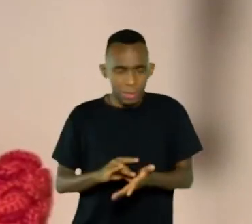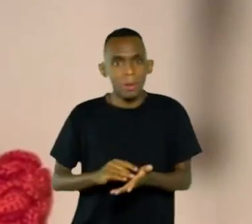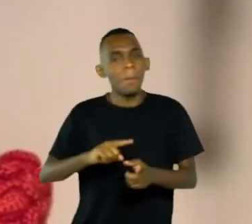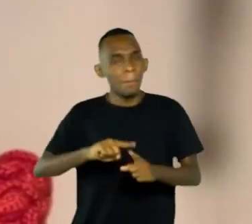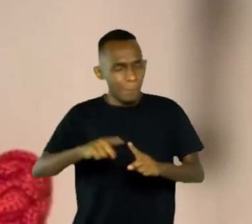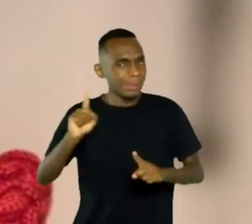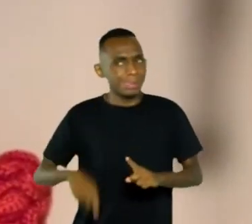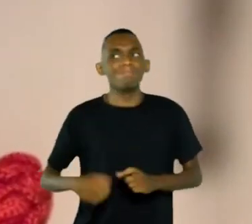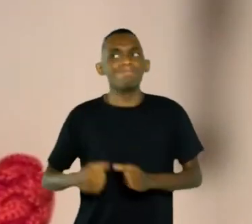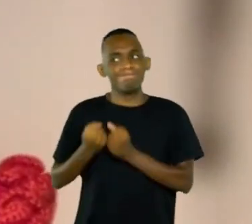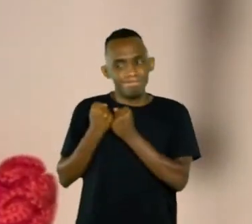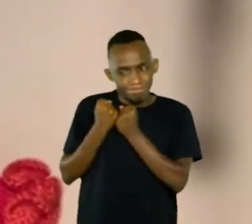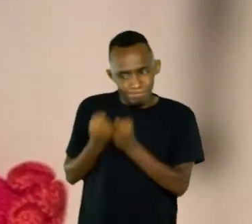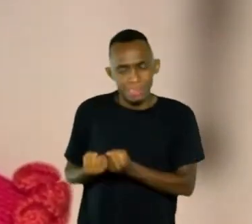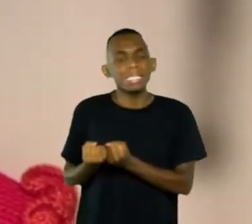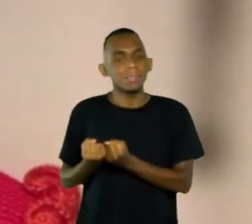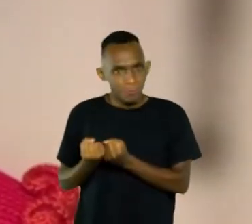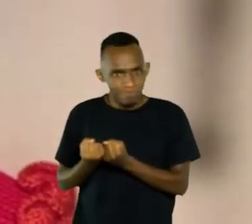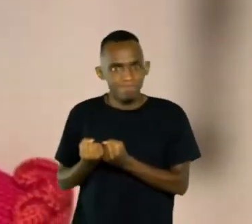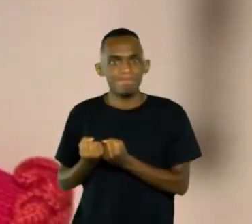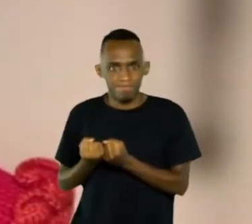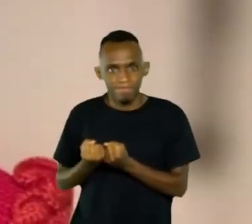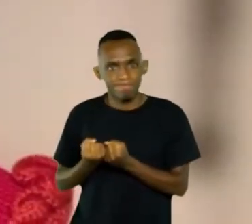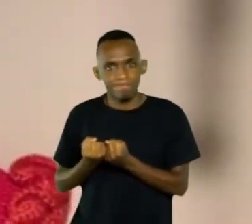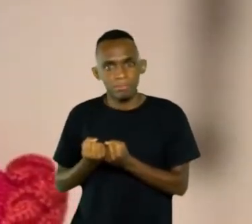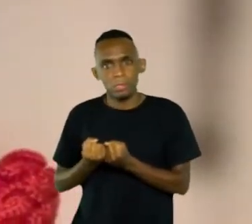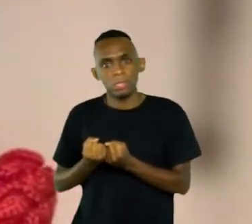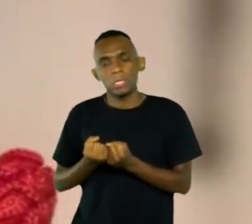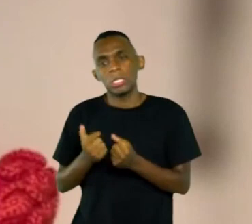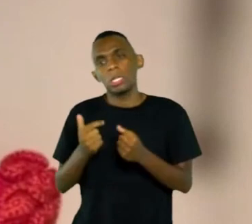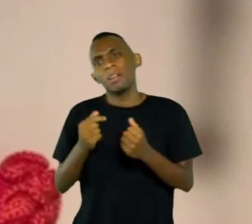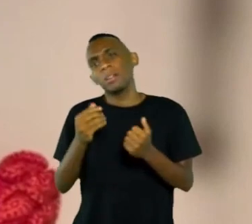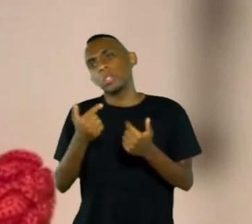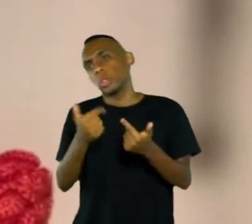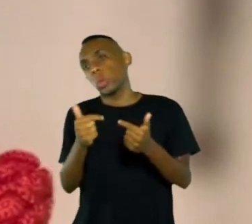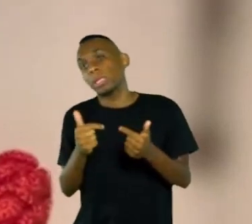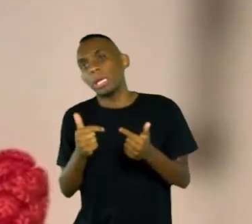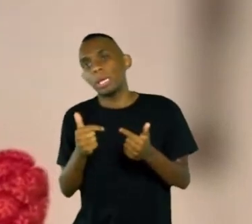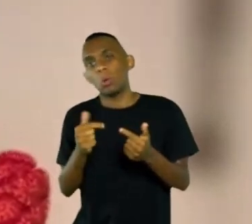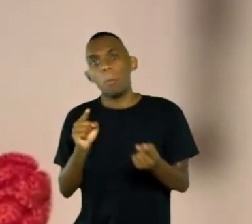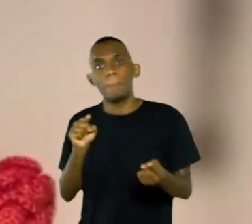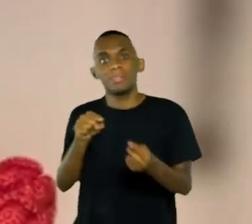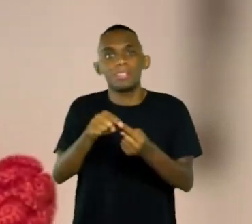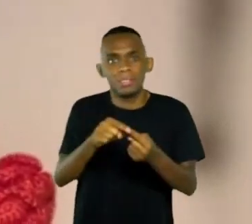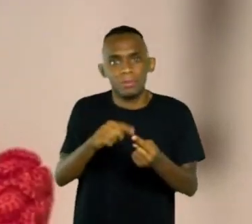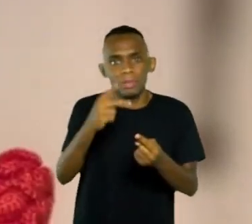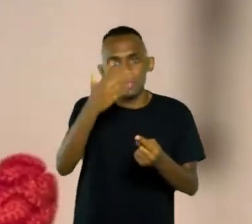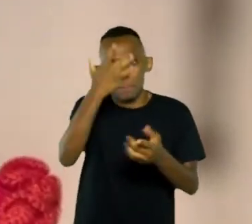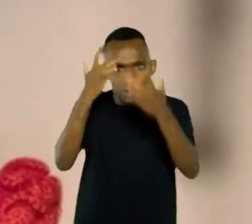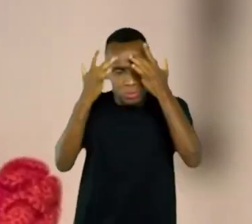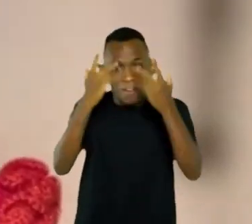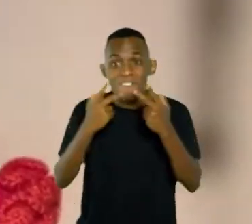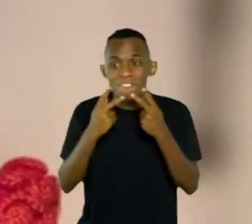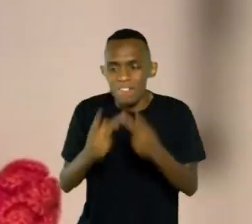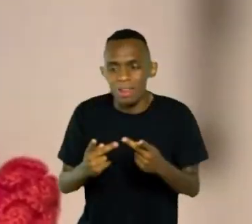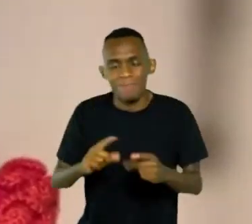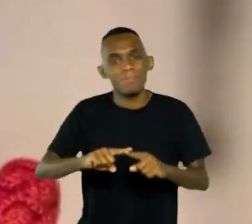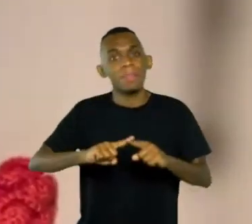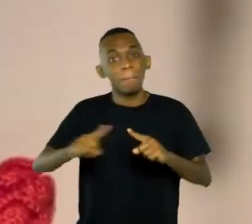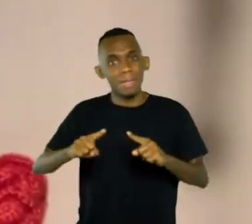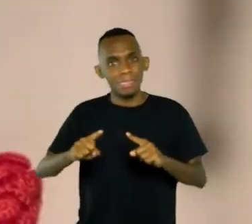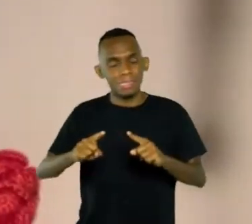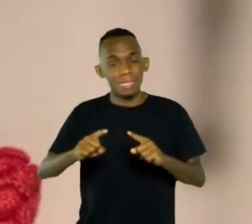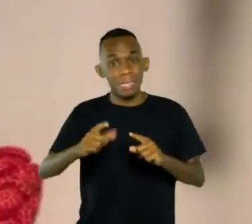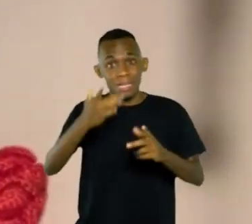né? Não existe a intenção de quem nomeia. Quem nomeia não presta atenção, mas quem é nomeado não